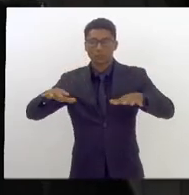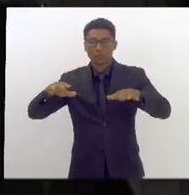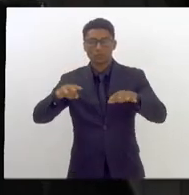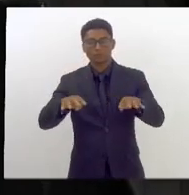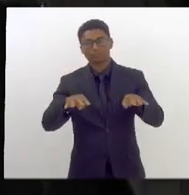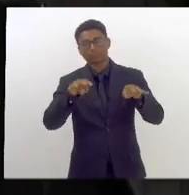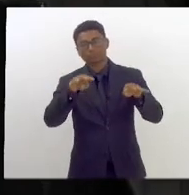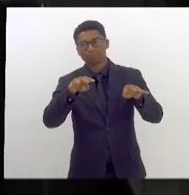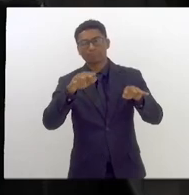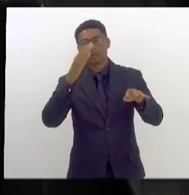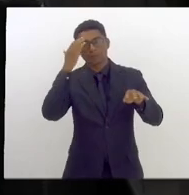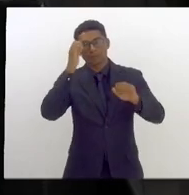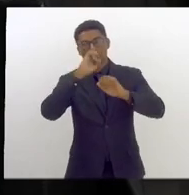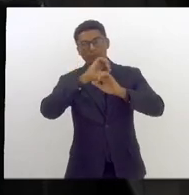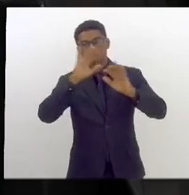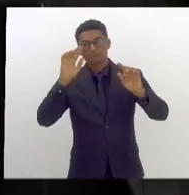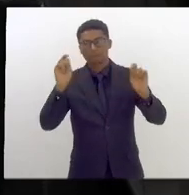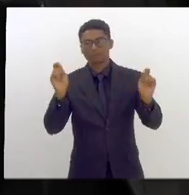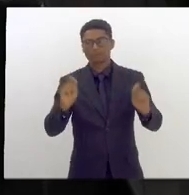deficientes auditivos